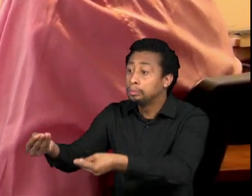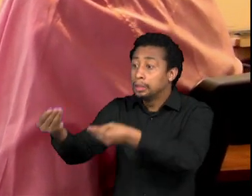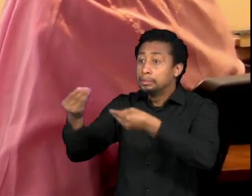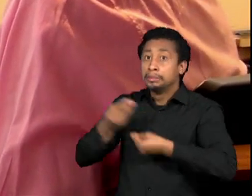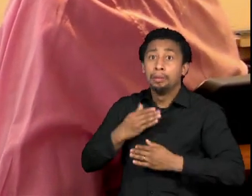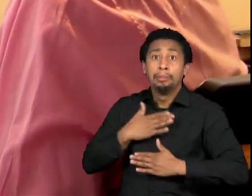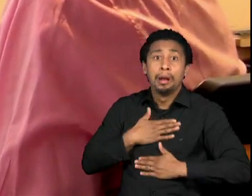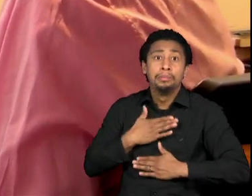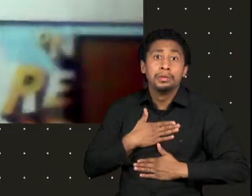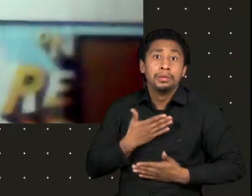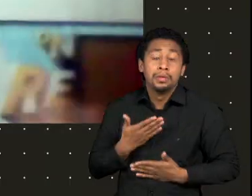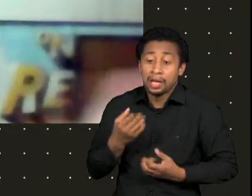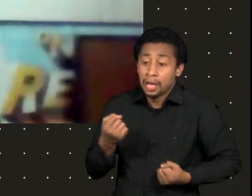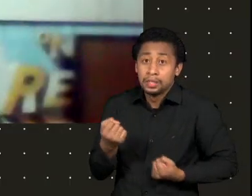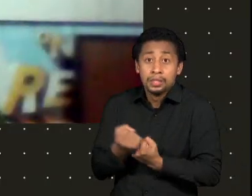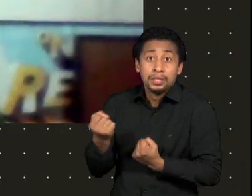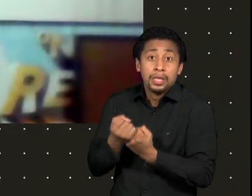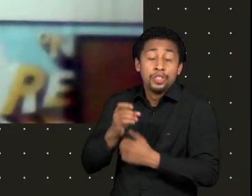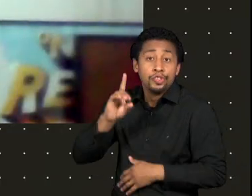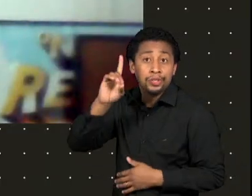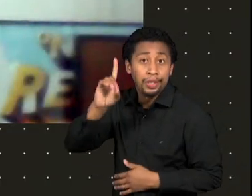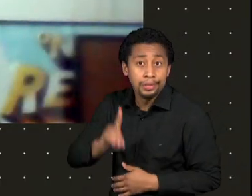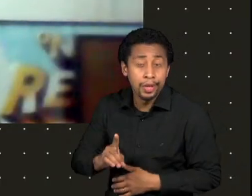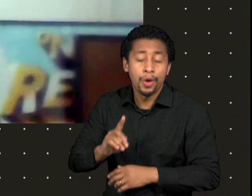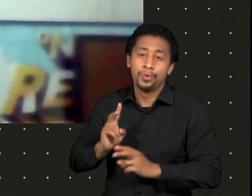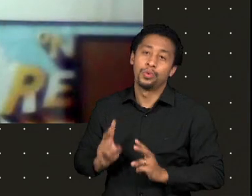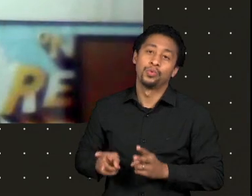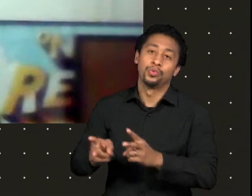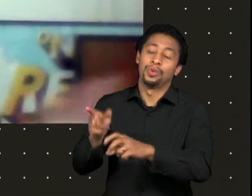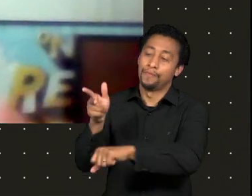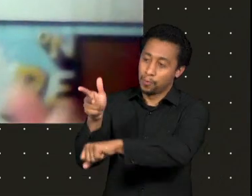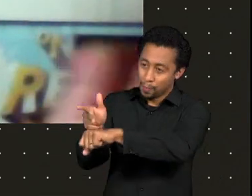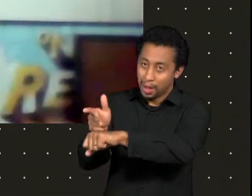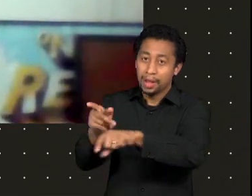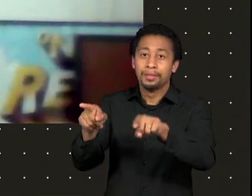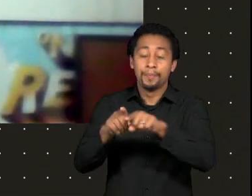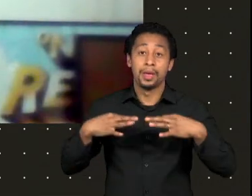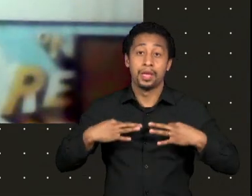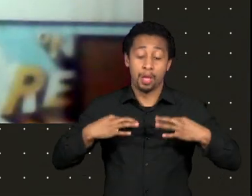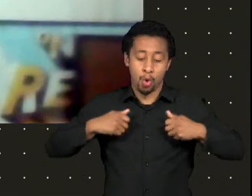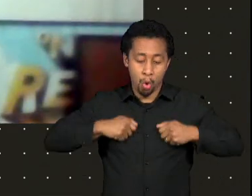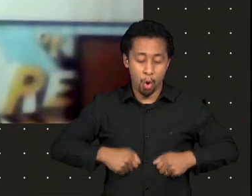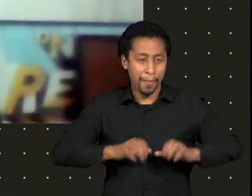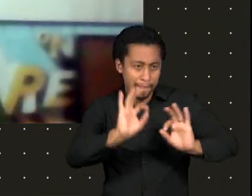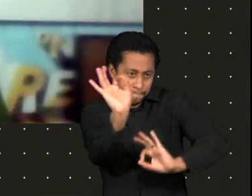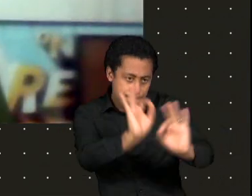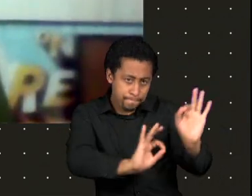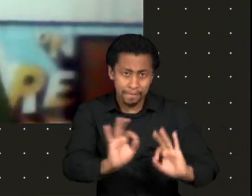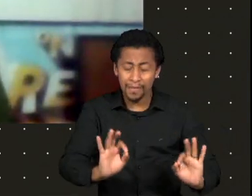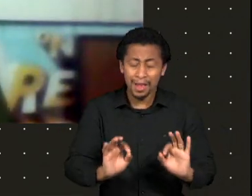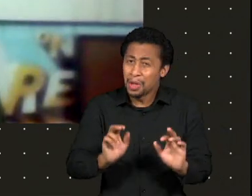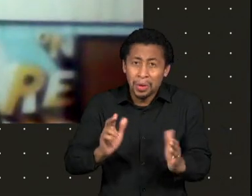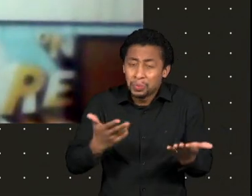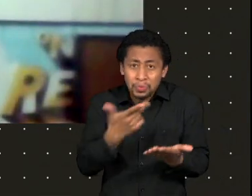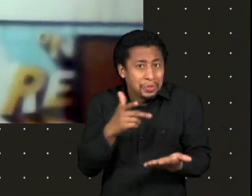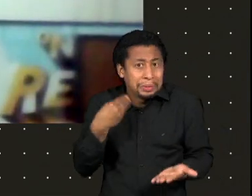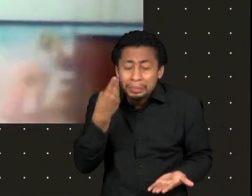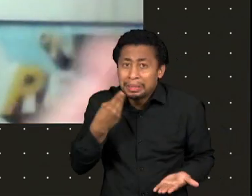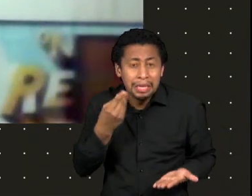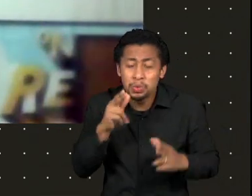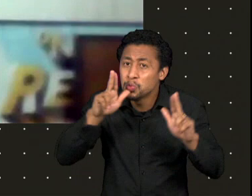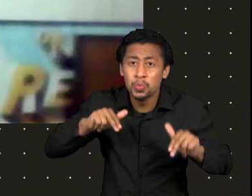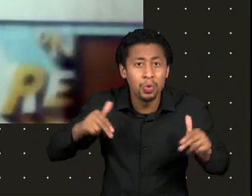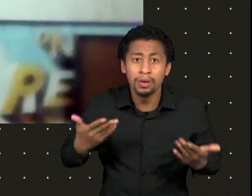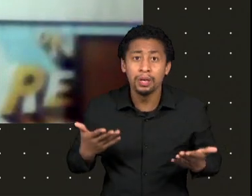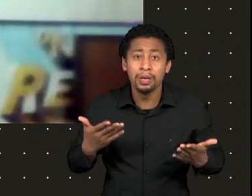direção e dar continuidade à cenografia e figurino, que eu nunca tinha feito na vida. Eu que nunca tinha entrado num set de filmagem, de repente estava